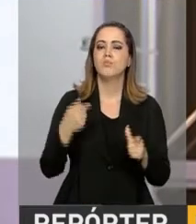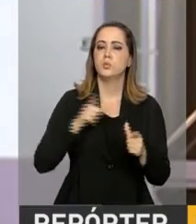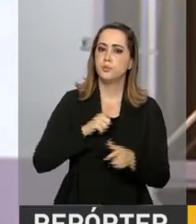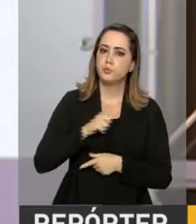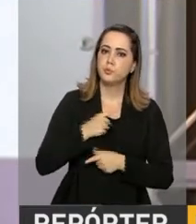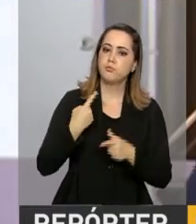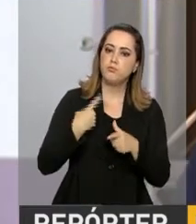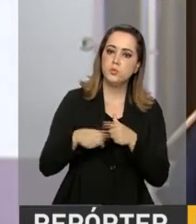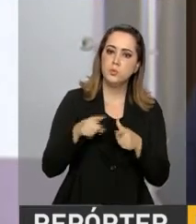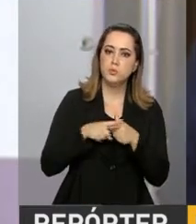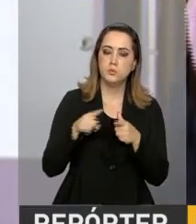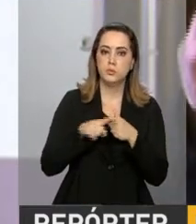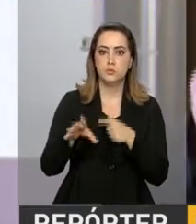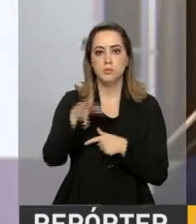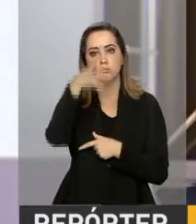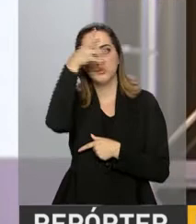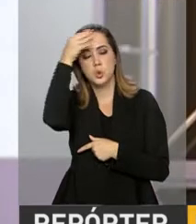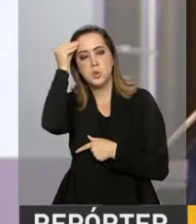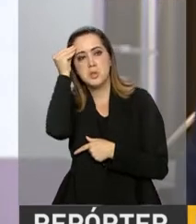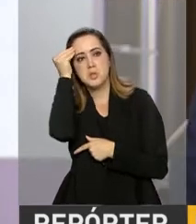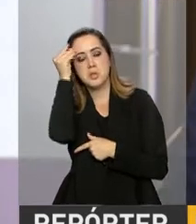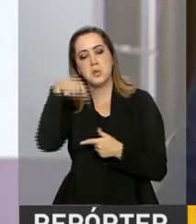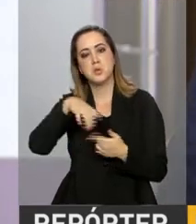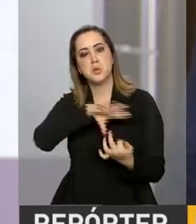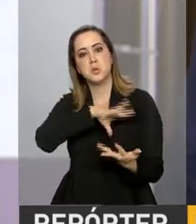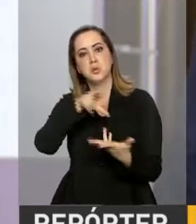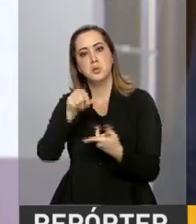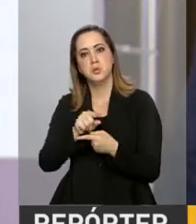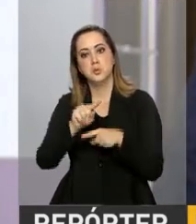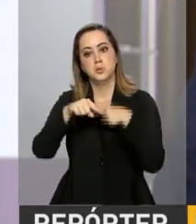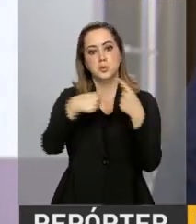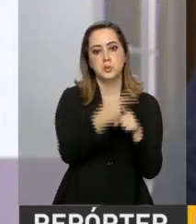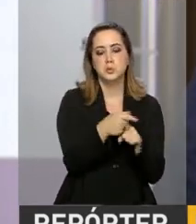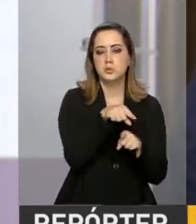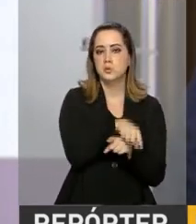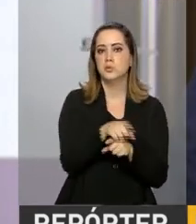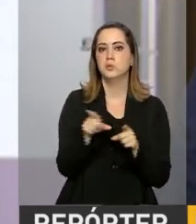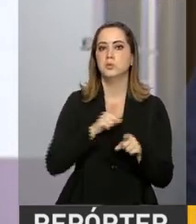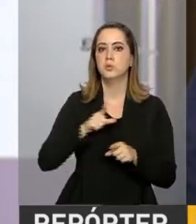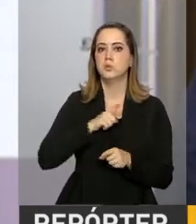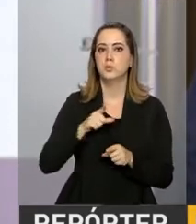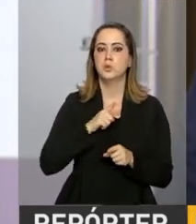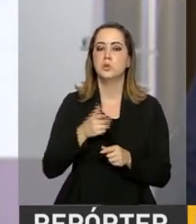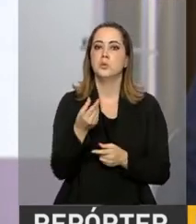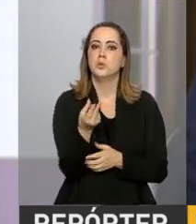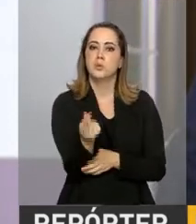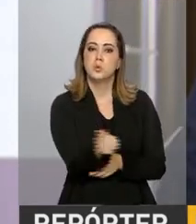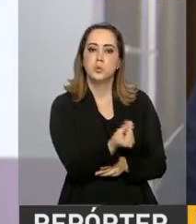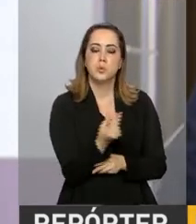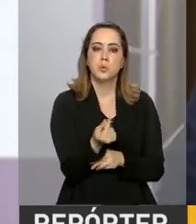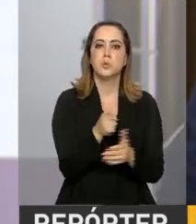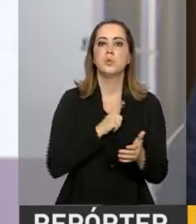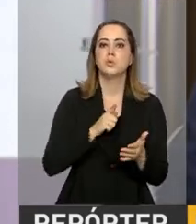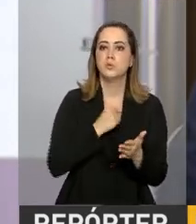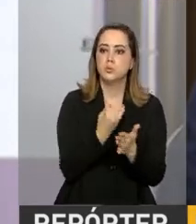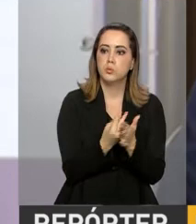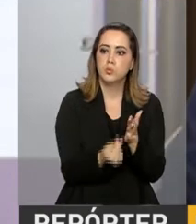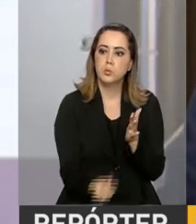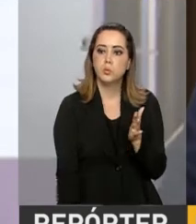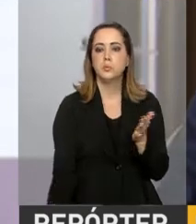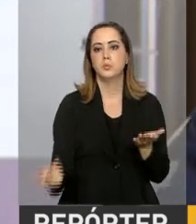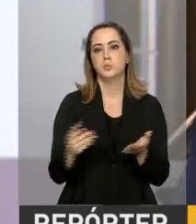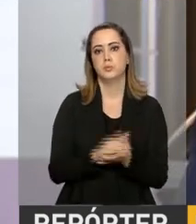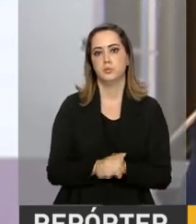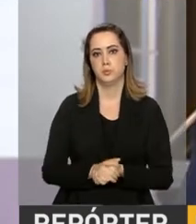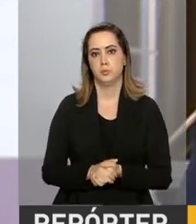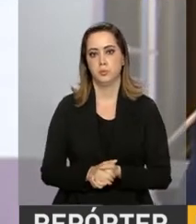lado, esse crescimento modesto global, do outro, essa disponibilidade de liquidez que existe no